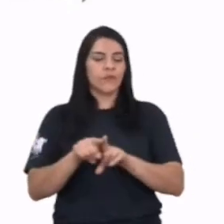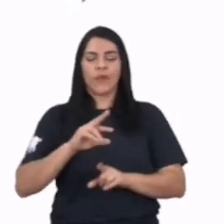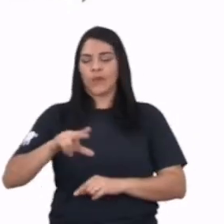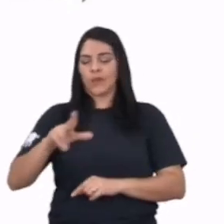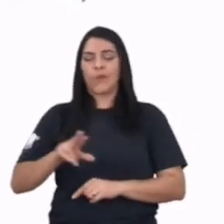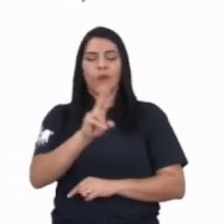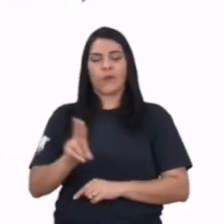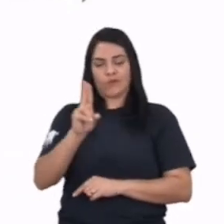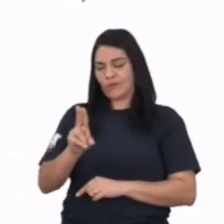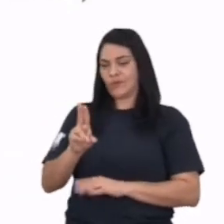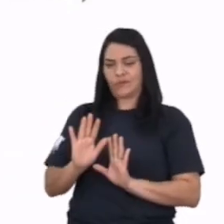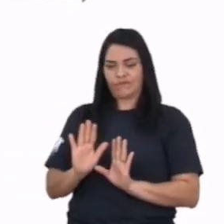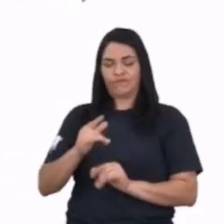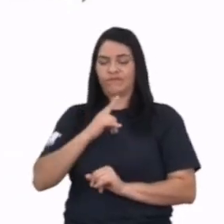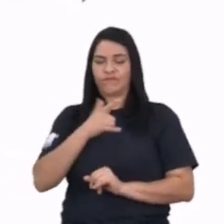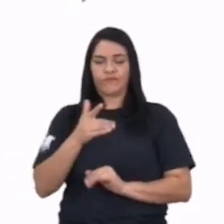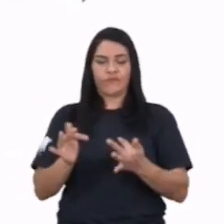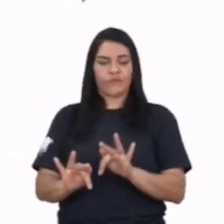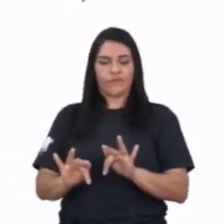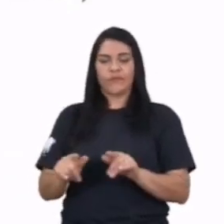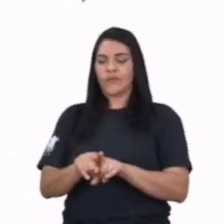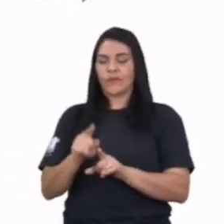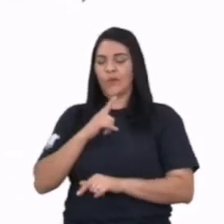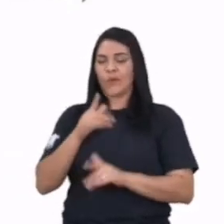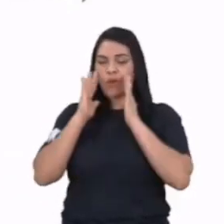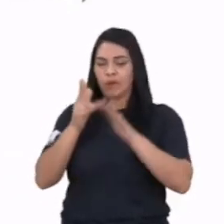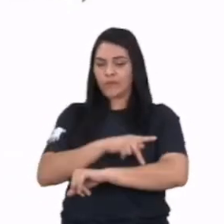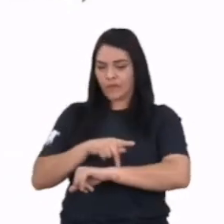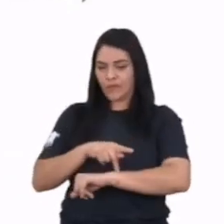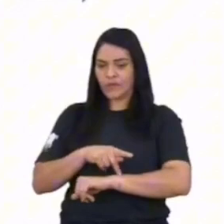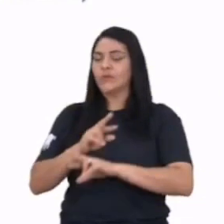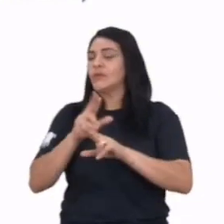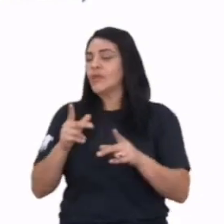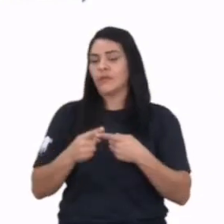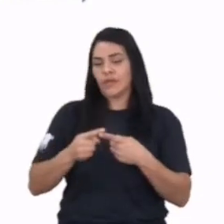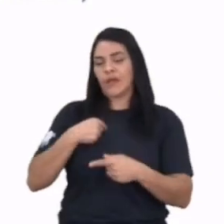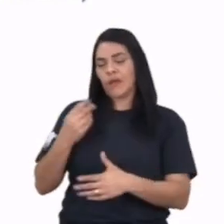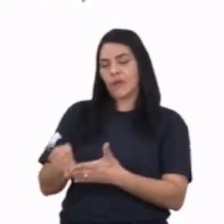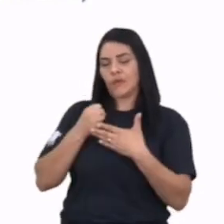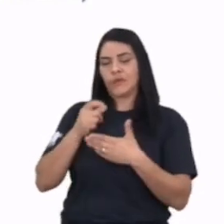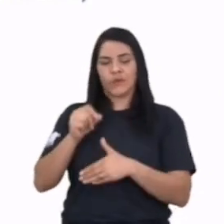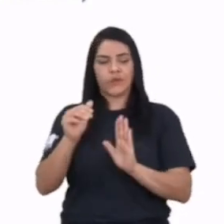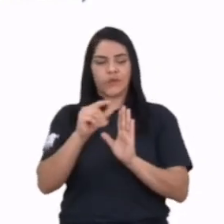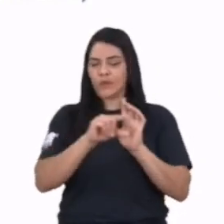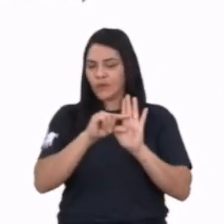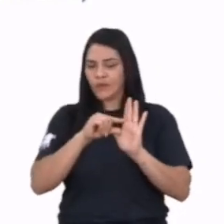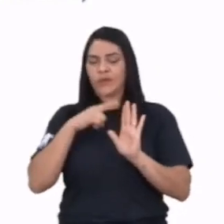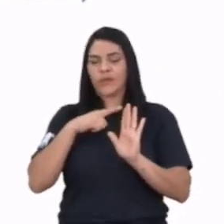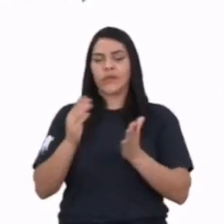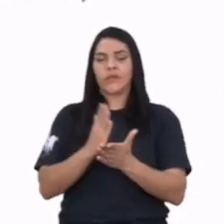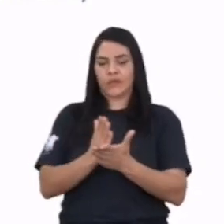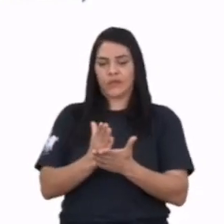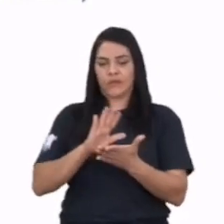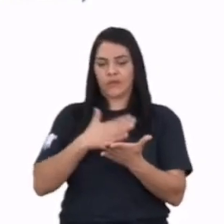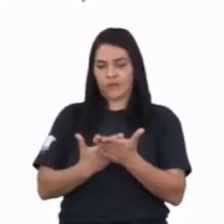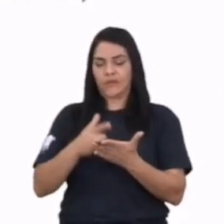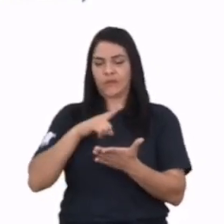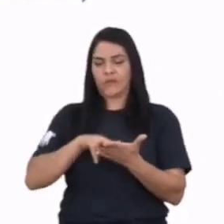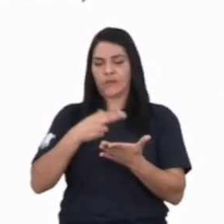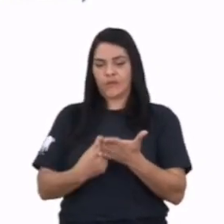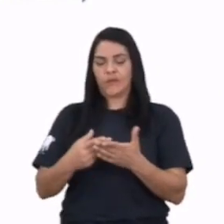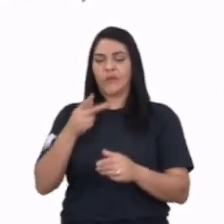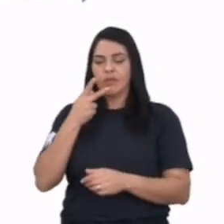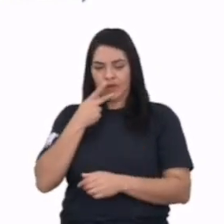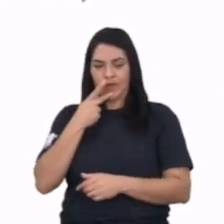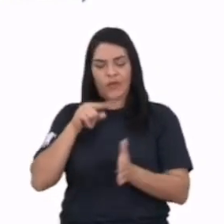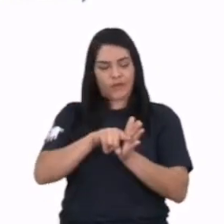uso indiscriminado, não é um uso que não tem finalidade e intencionalidade pedagógica, pelo contrário. E aí eu trouxe um trecho aqui de um livro traduzido, né? O APUD aqui do Fardo, sobre o Paul